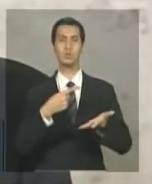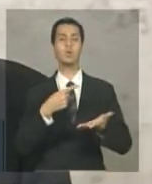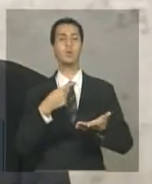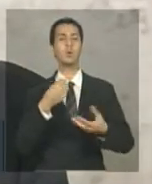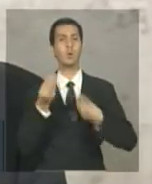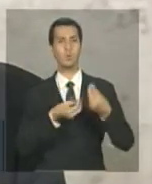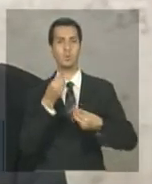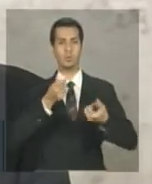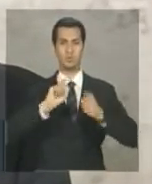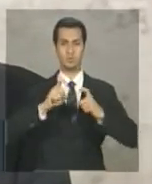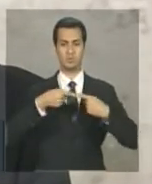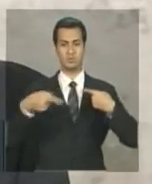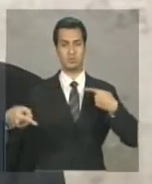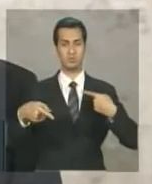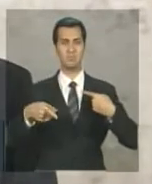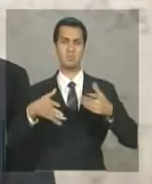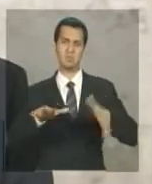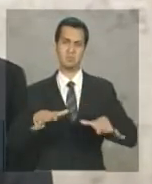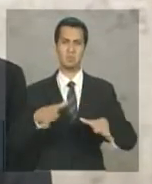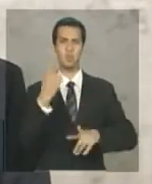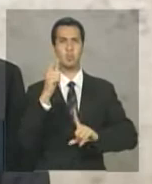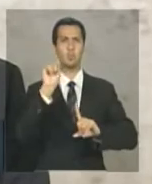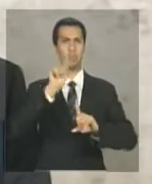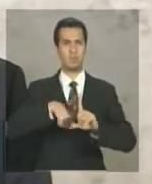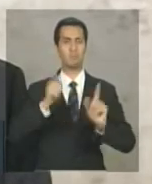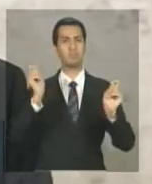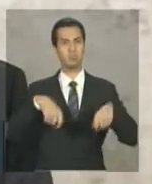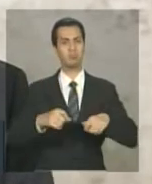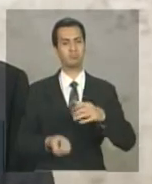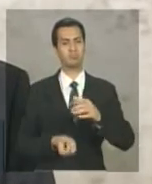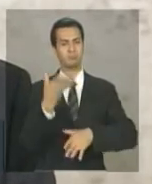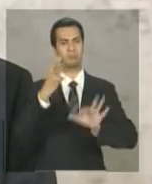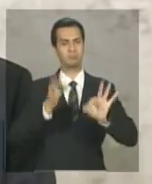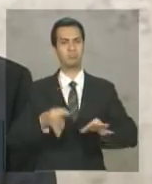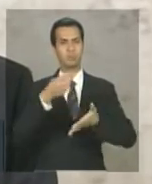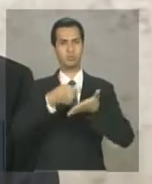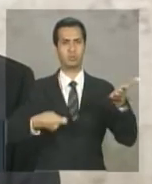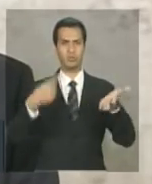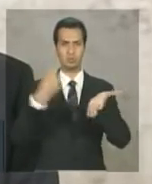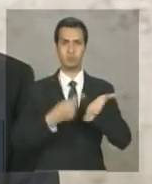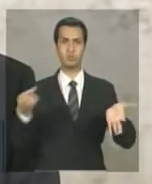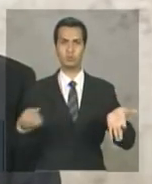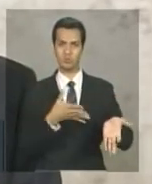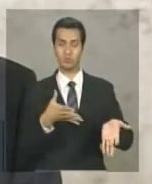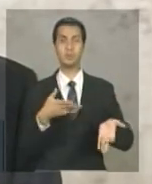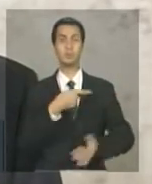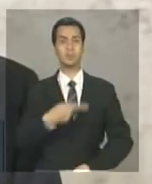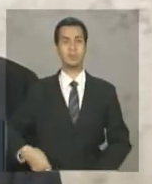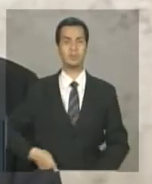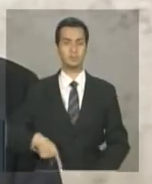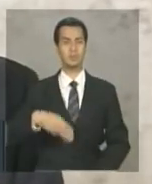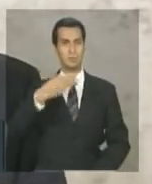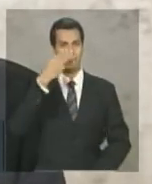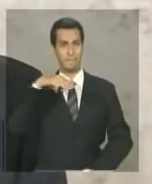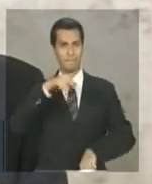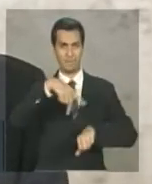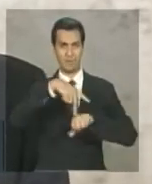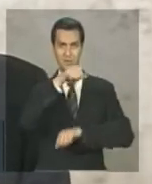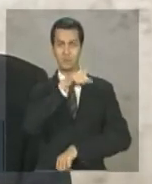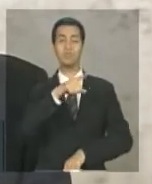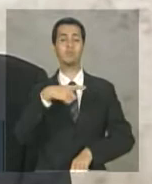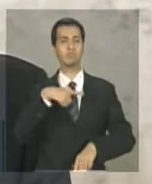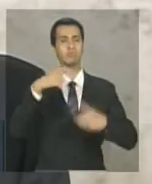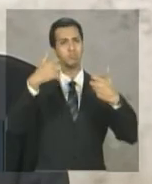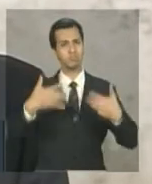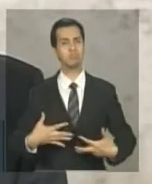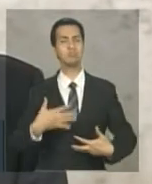e a expectativa é que dentro de um mês ele produza resultados. A reação do presidente do México foi construtiva e